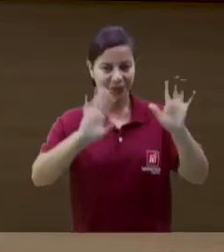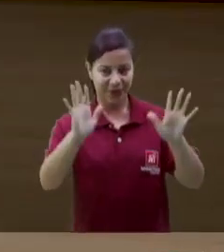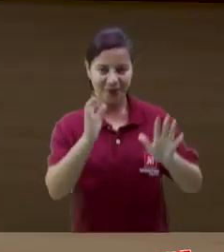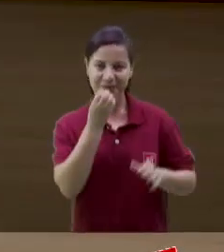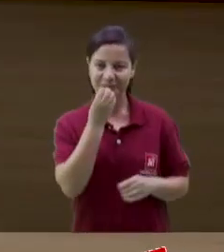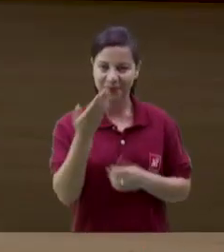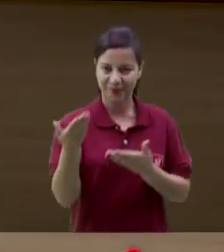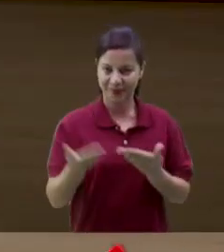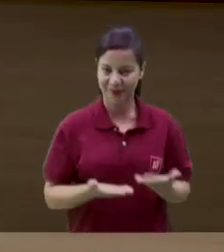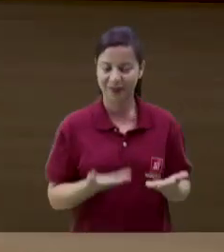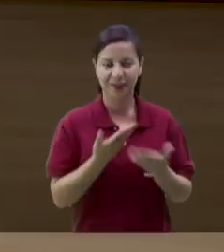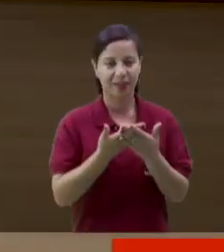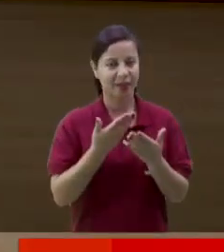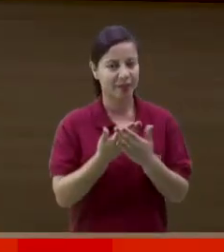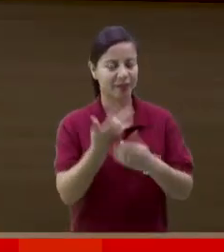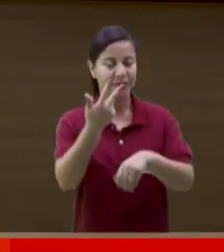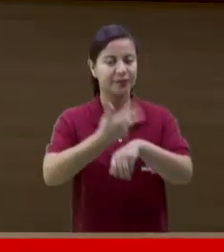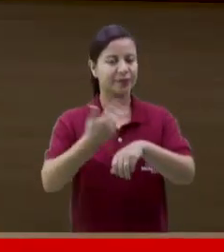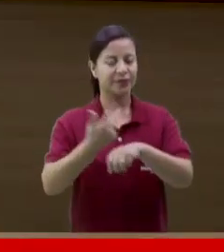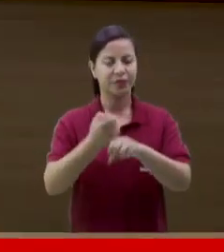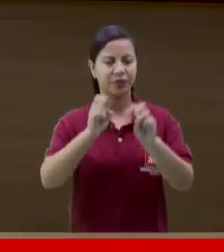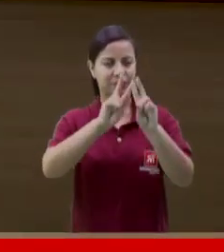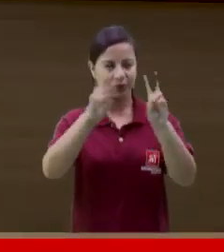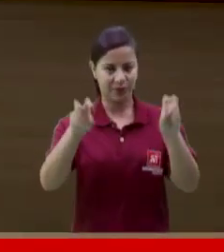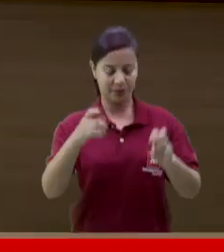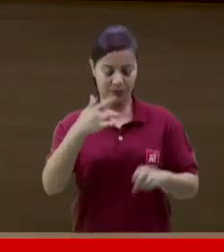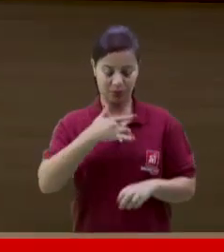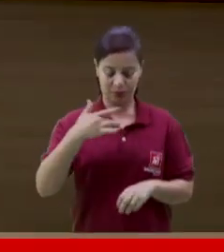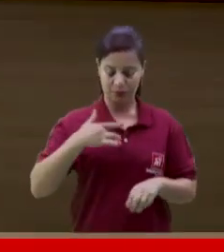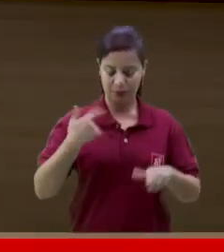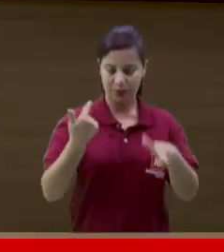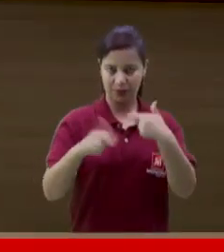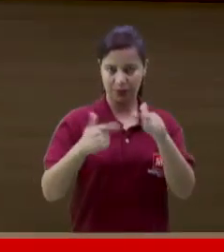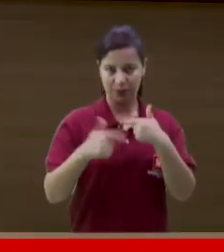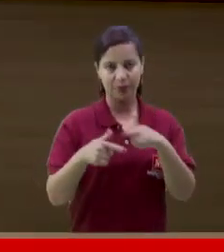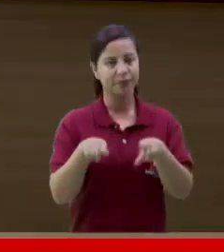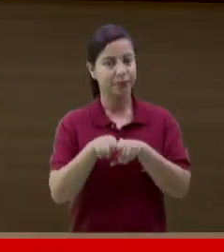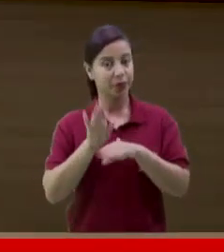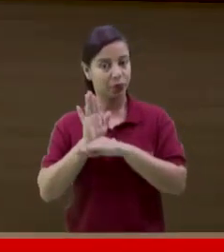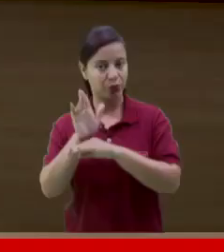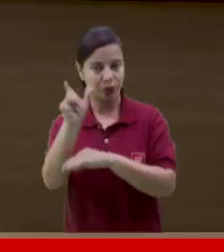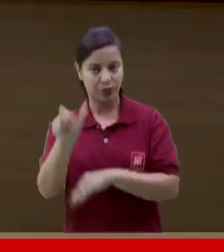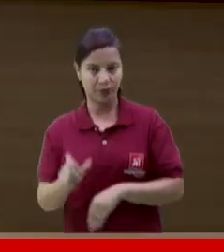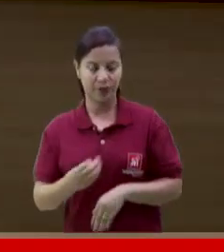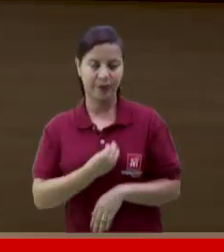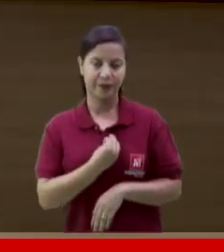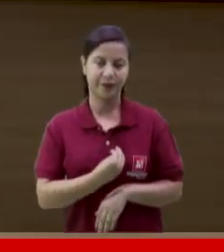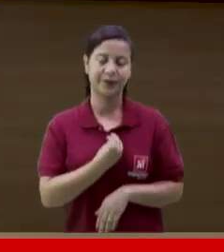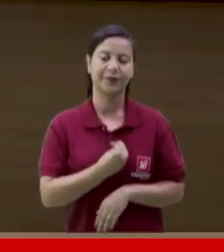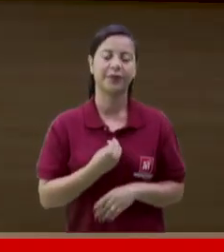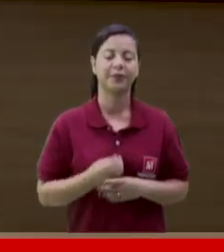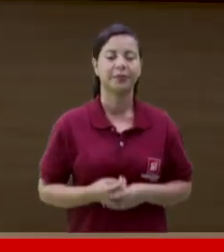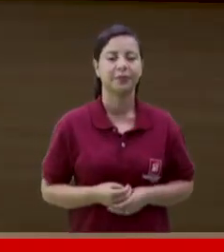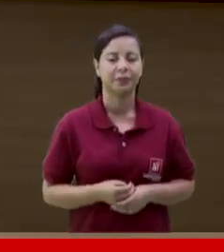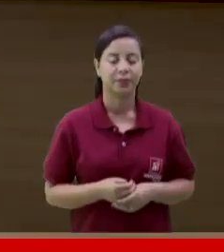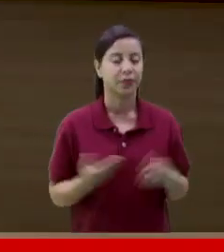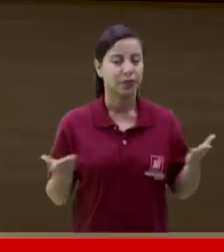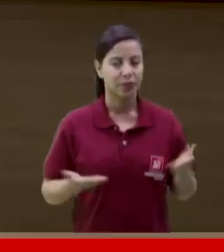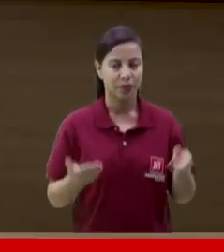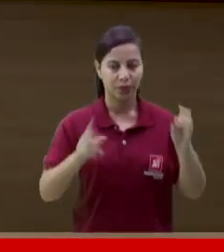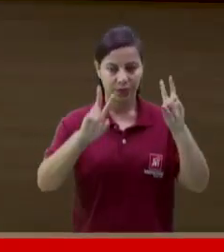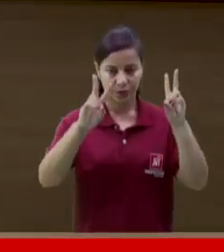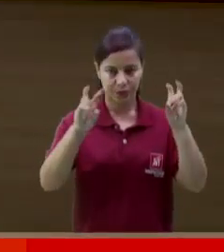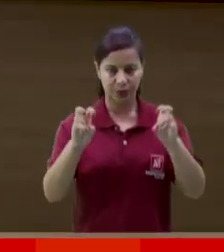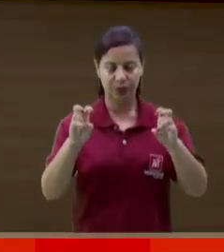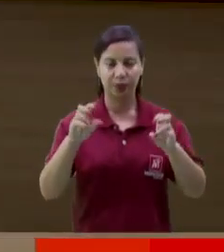Olá, sejam bem-vindos a mais uma videoaula sobre saúde ocupacional e suporte emergencial à vida. Nosso assunto de hoje